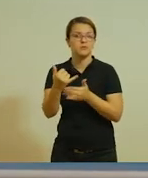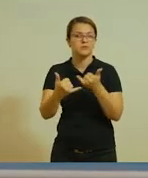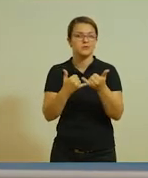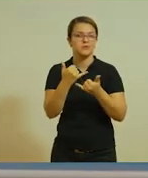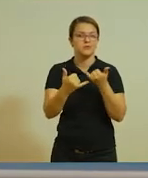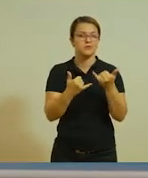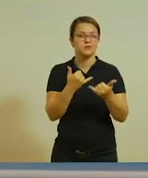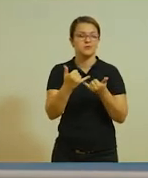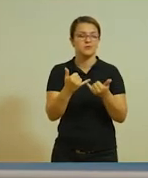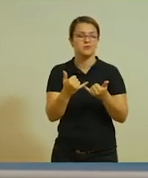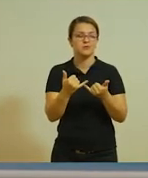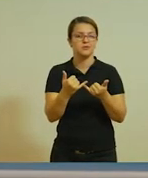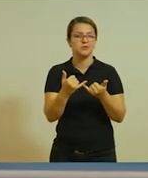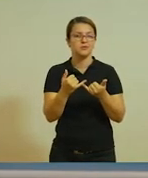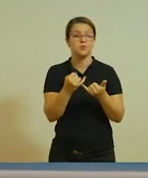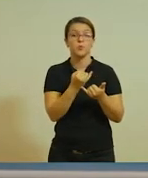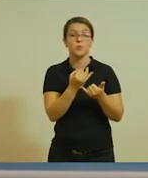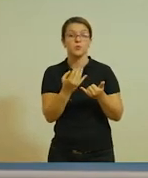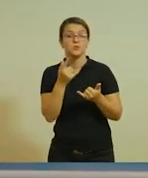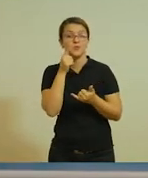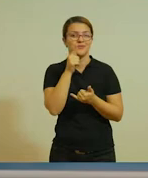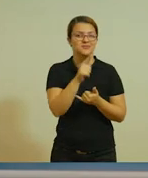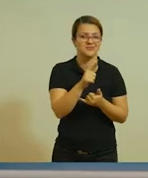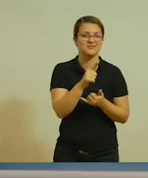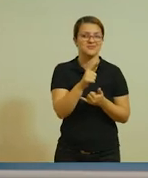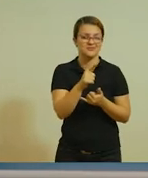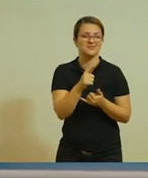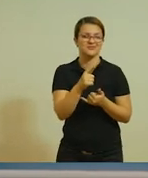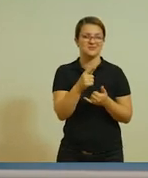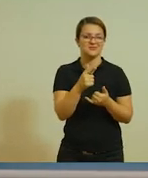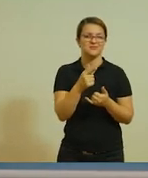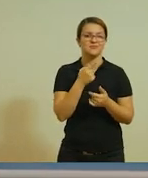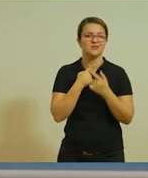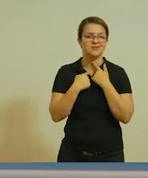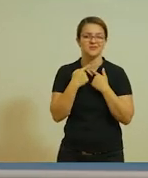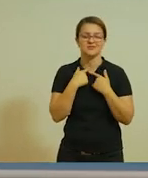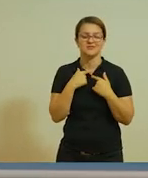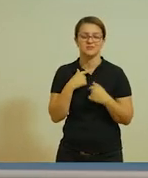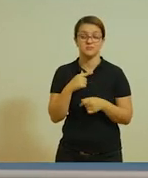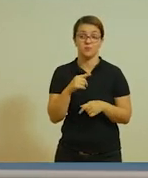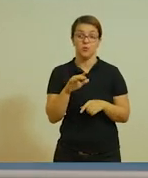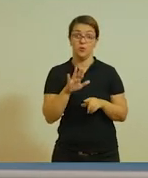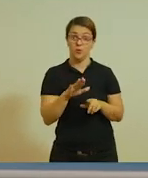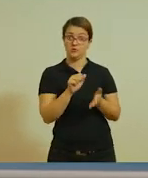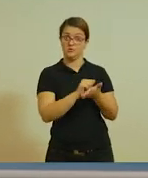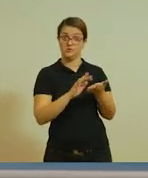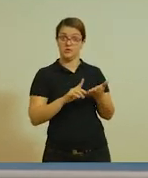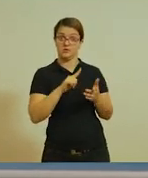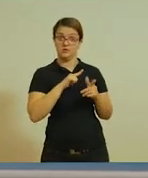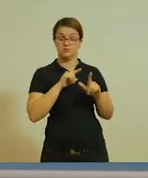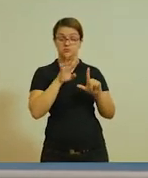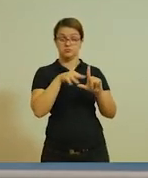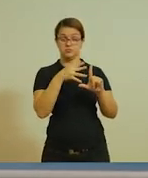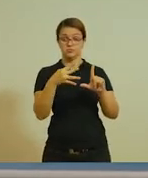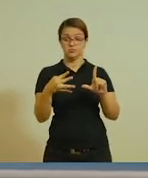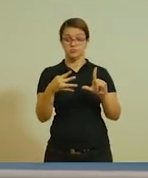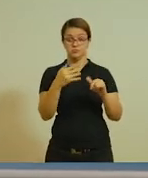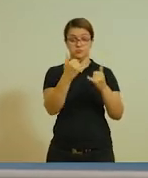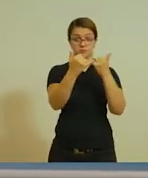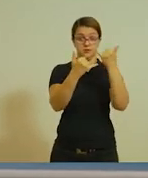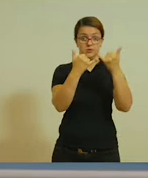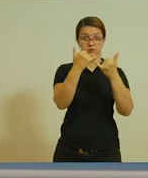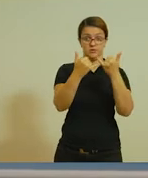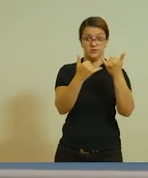brinquedos, de acordo com a quantidade de voltas que queira dar. Então, observem, a atividade, ela tem uma tabela, tá? Com o nome